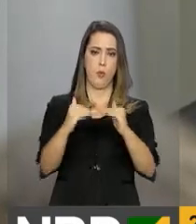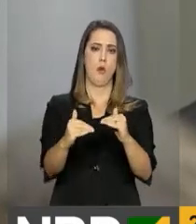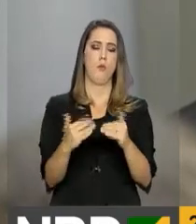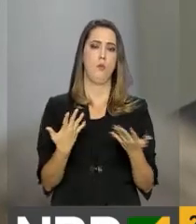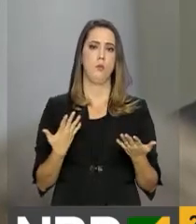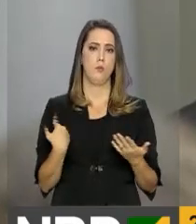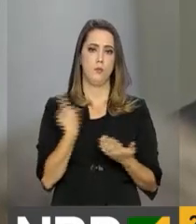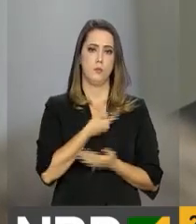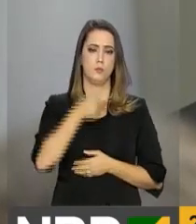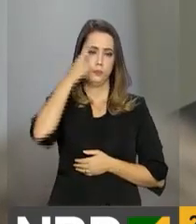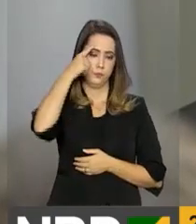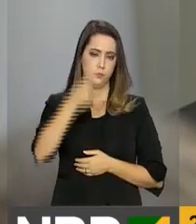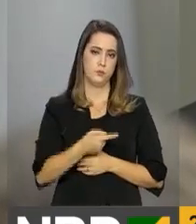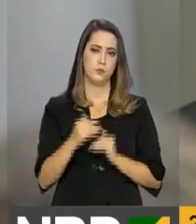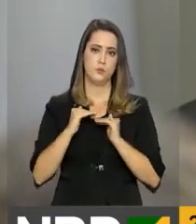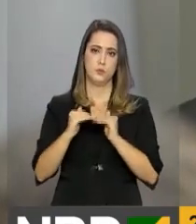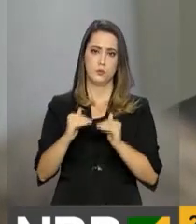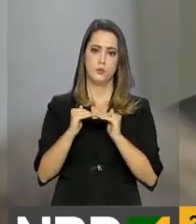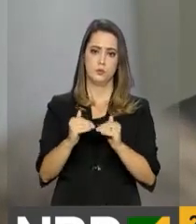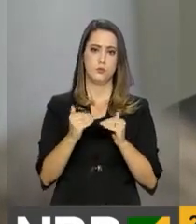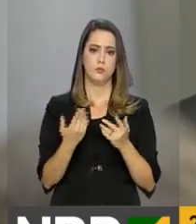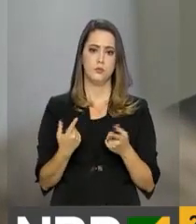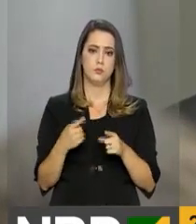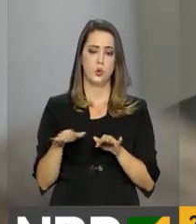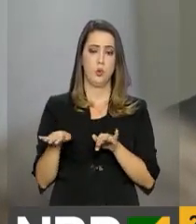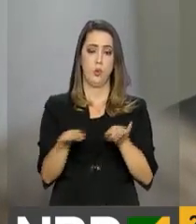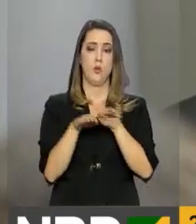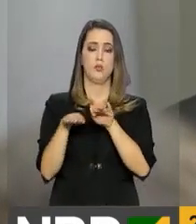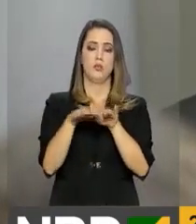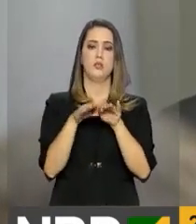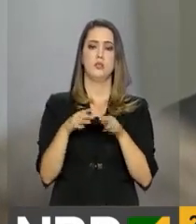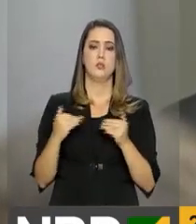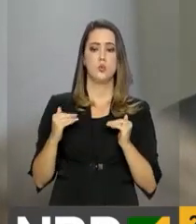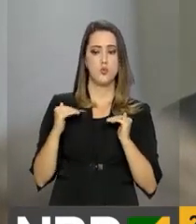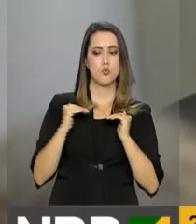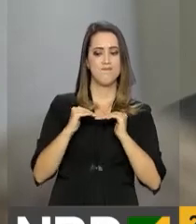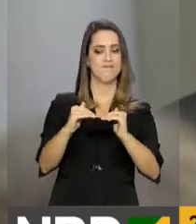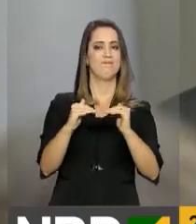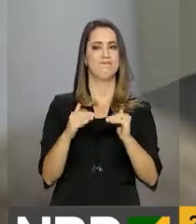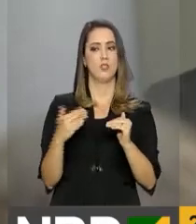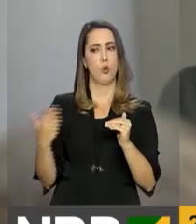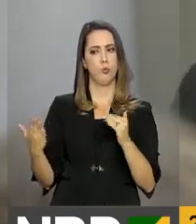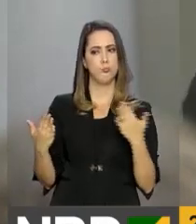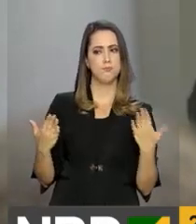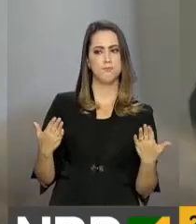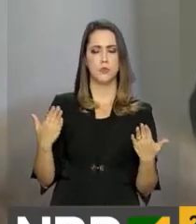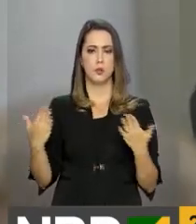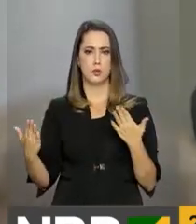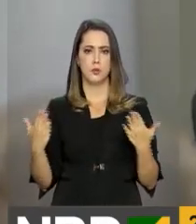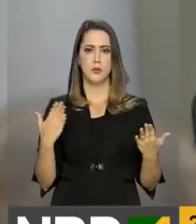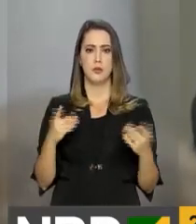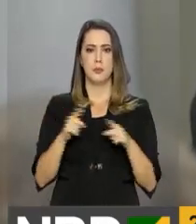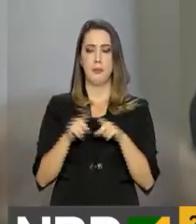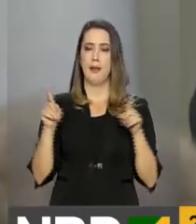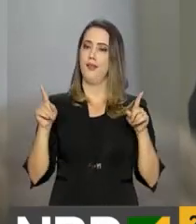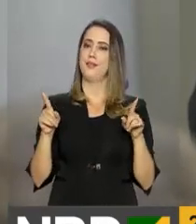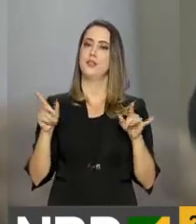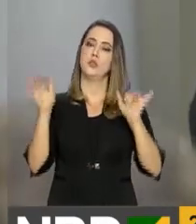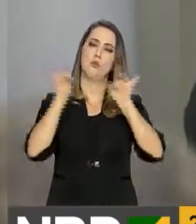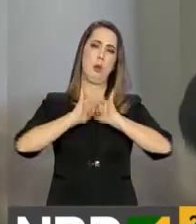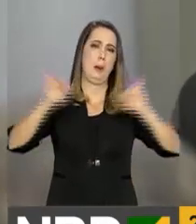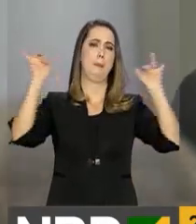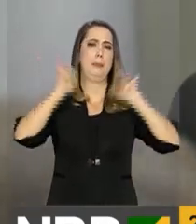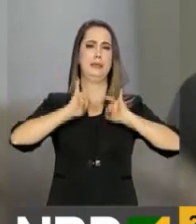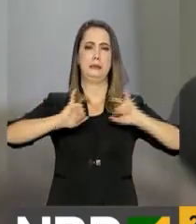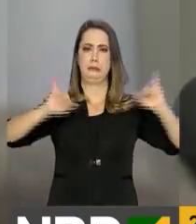aliás, pautados pelo princípio constitucional da igualdade. Vamos igualar esses sistemas. Mas fizeram uma campanha brutal,